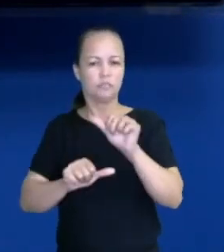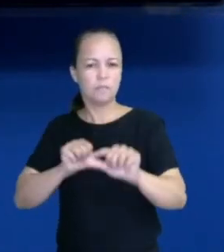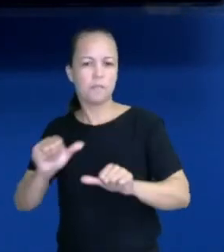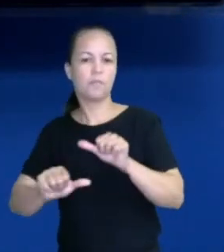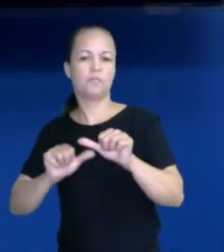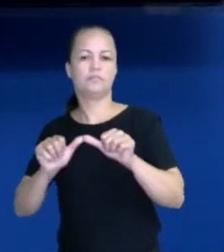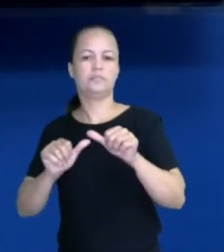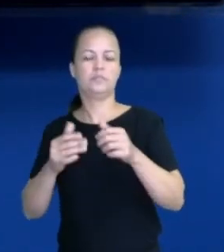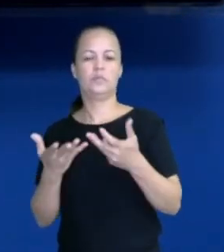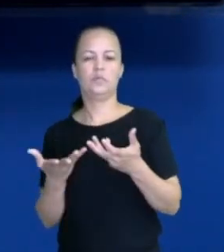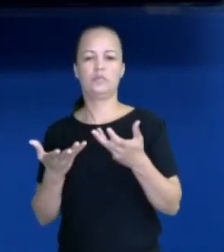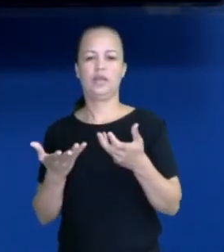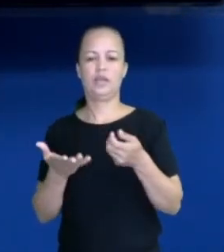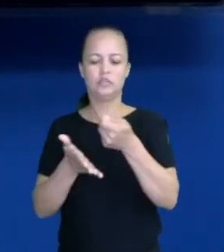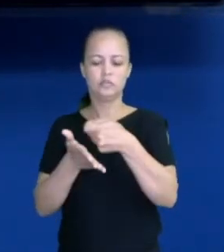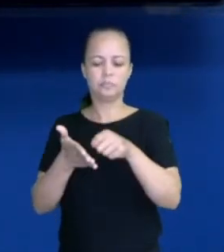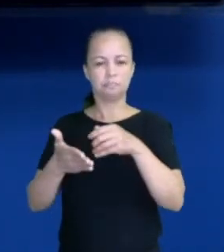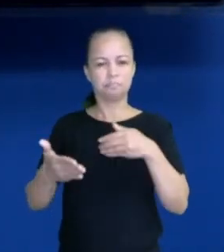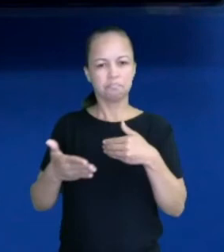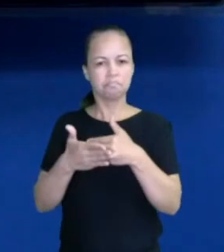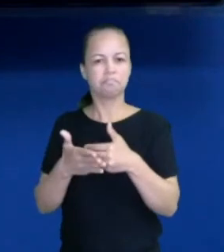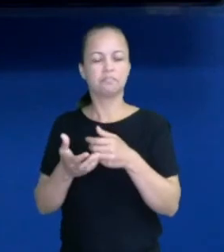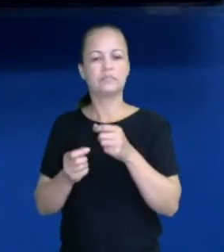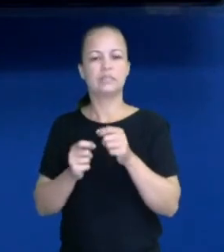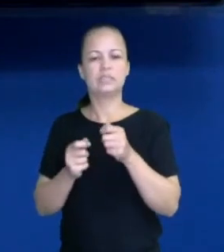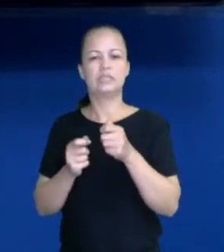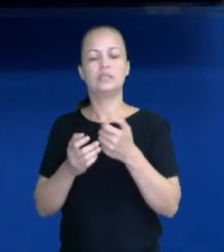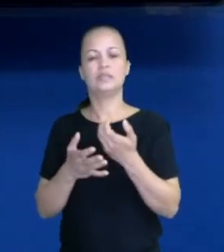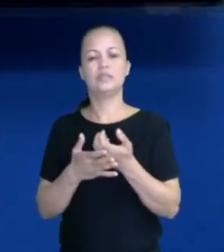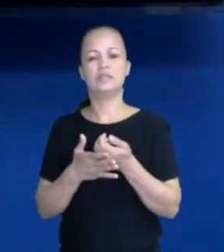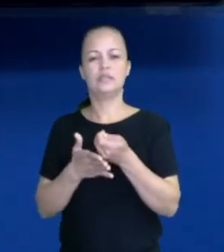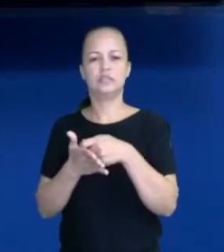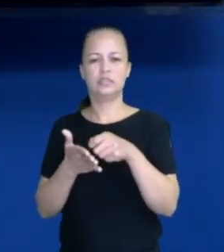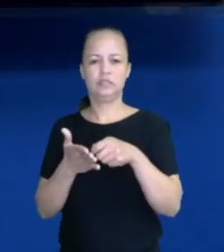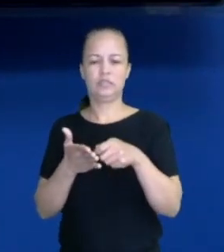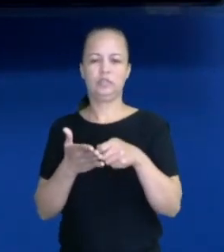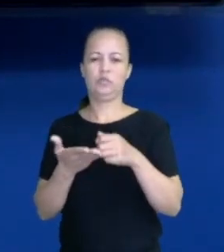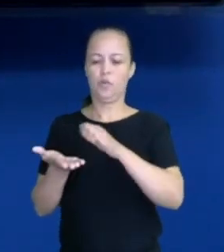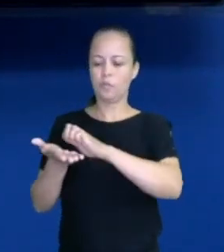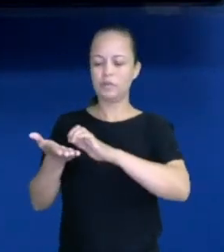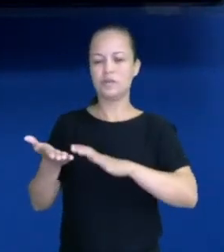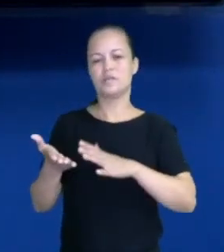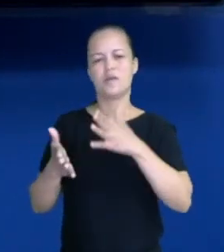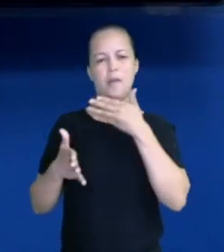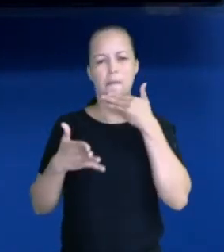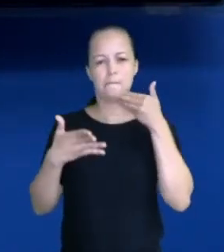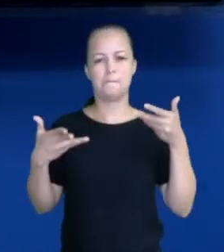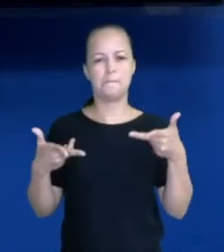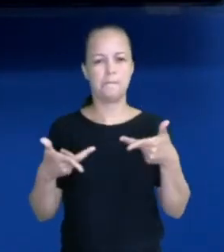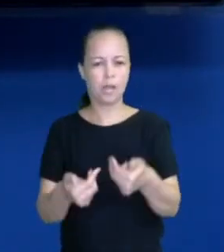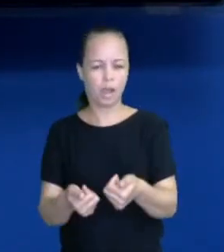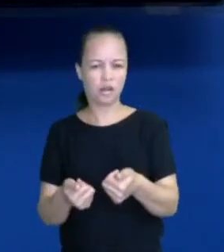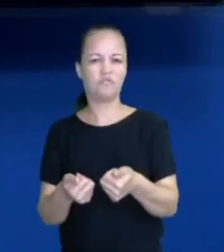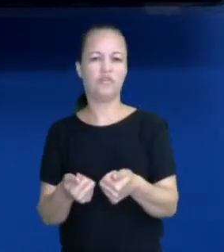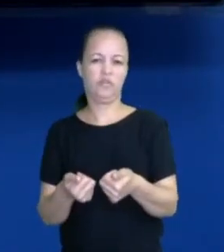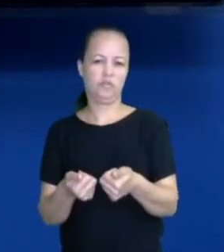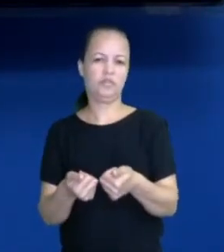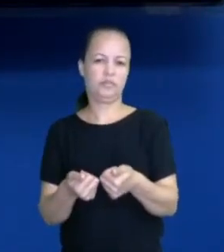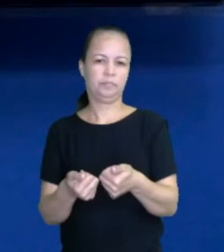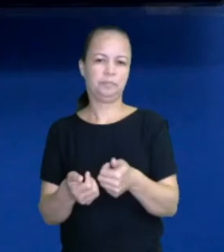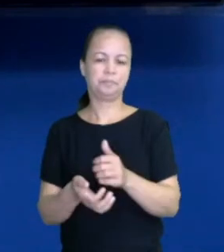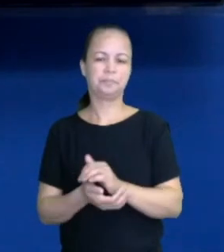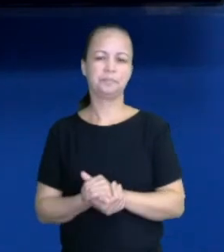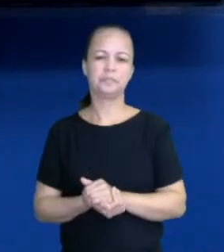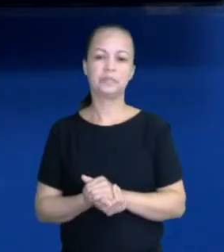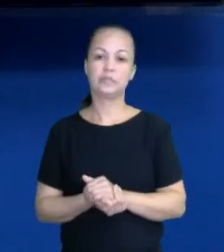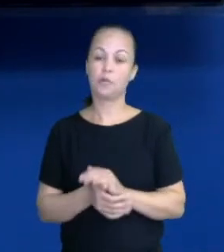sempre estar perto da escrita e escrevendo. É um exercício maravilhoso. Porém, quando